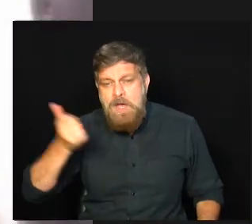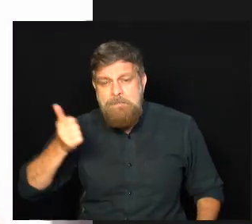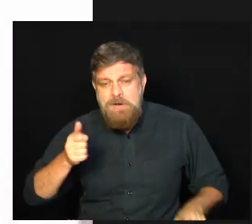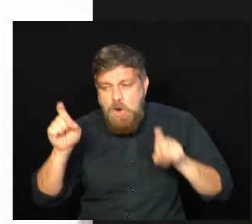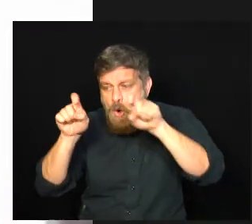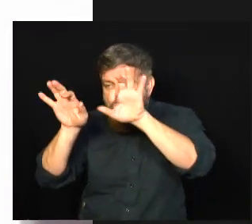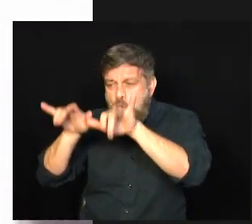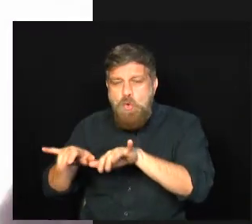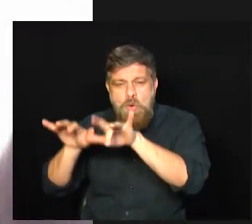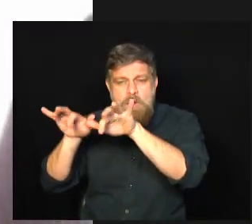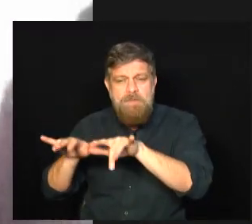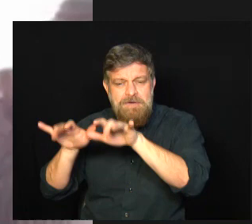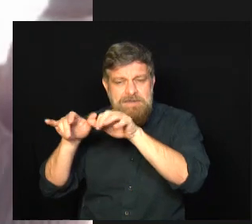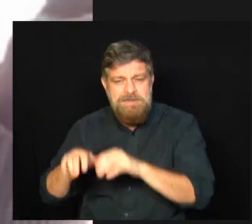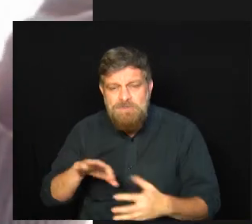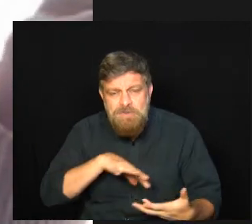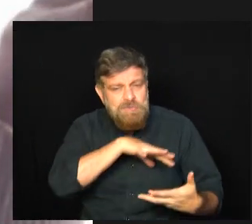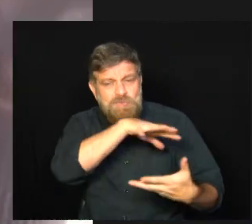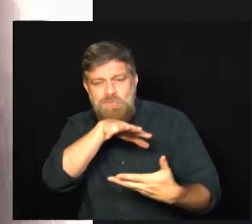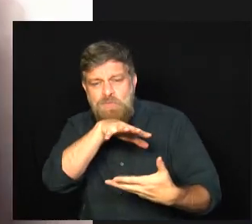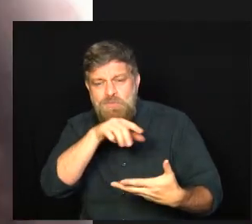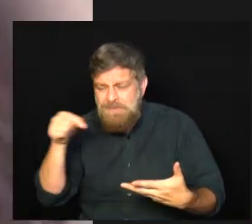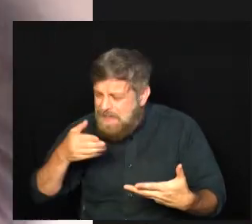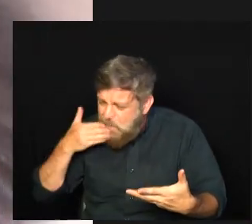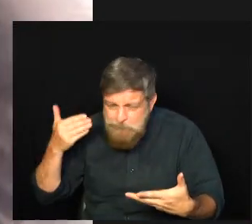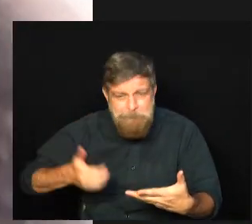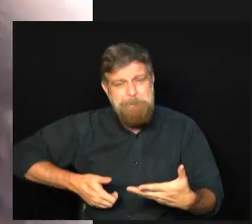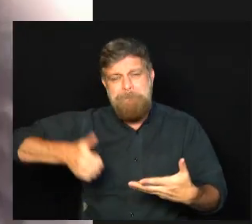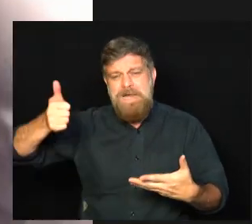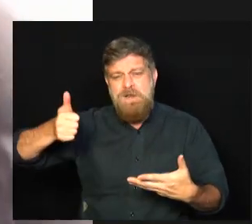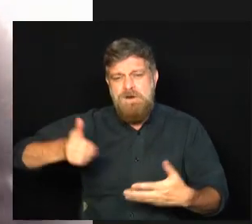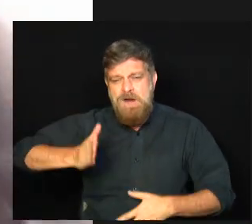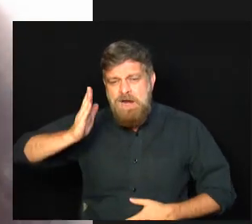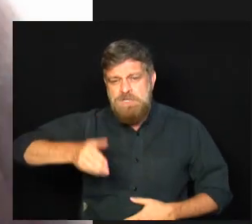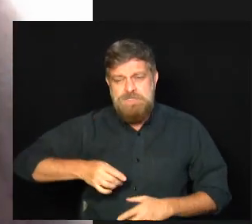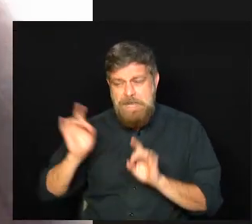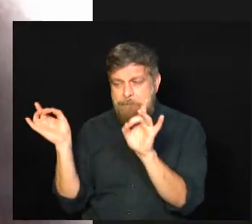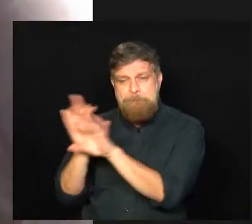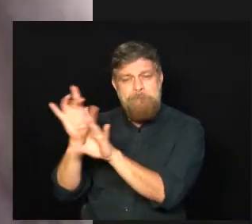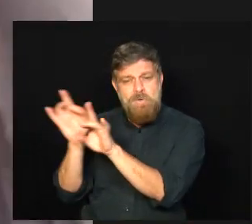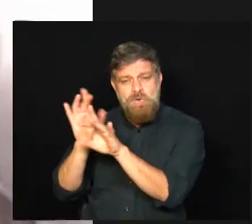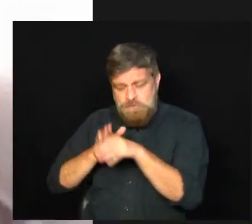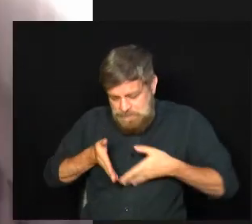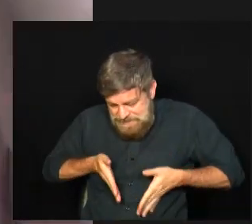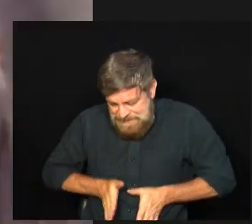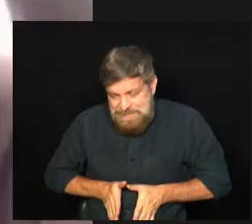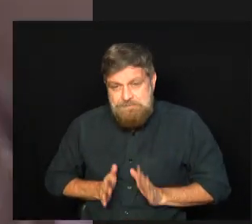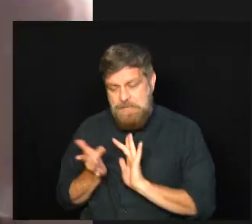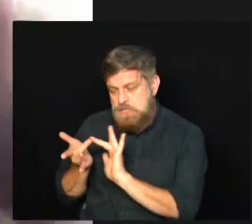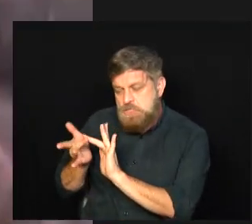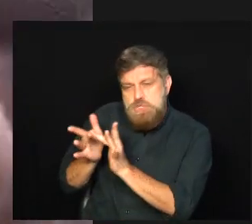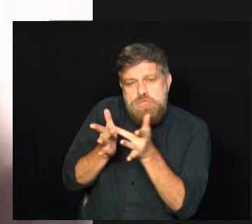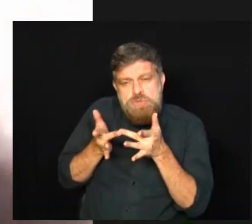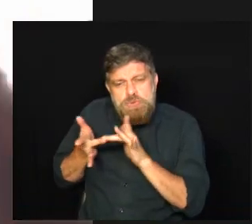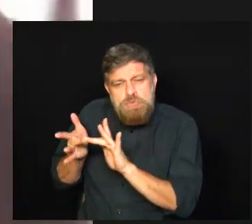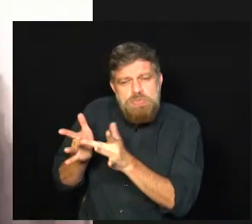computador existente no planeta. Ele já nasce preparado para estabelecer